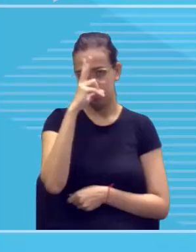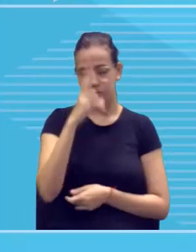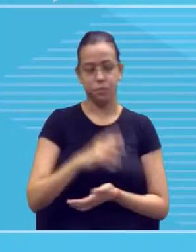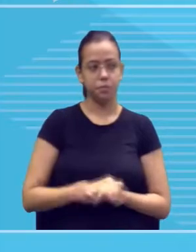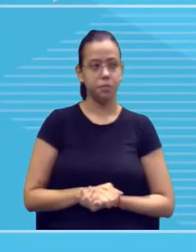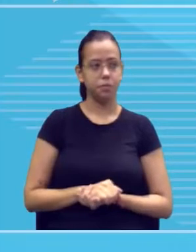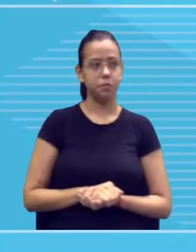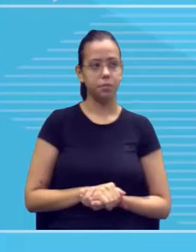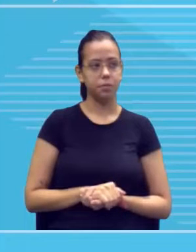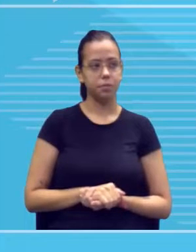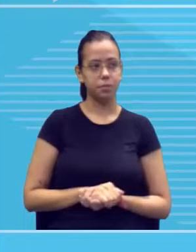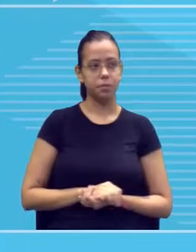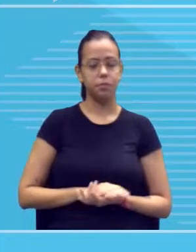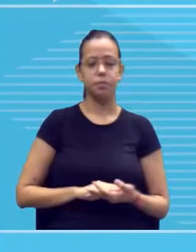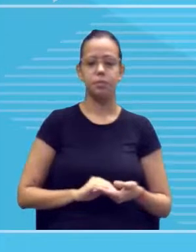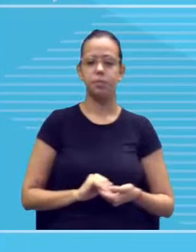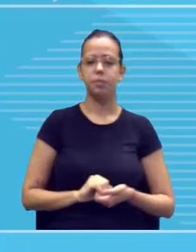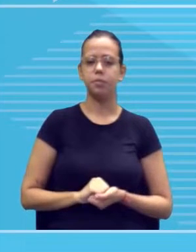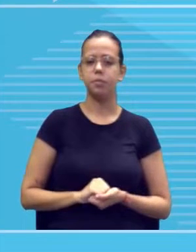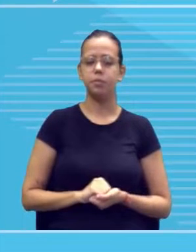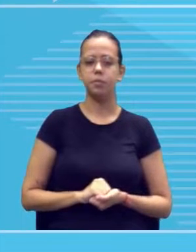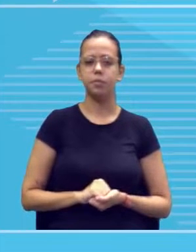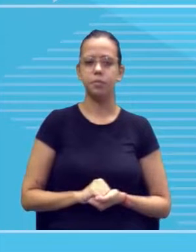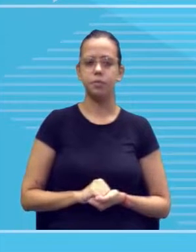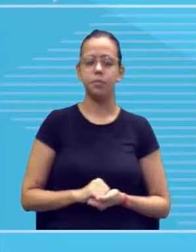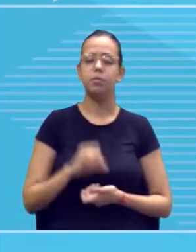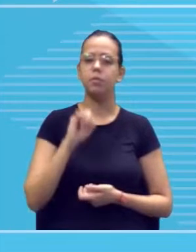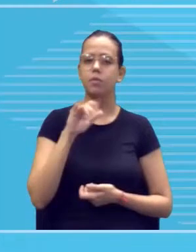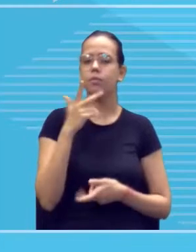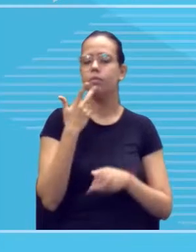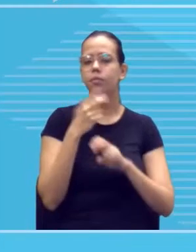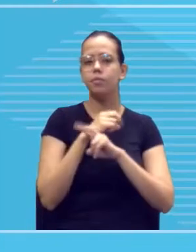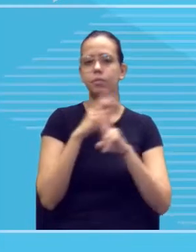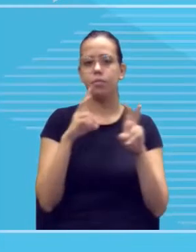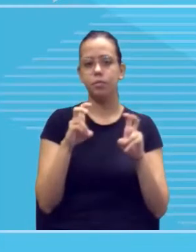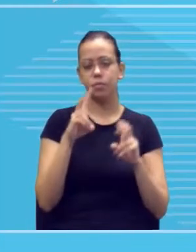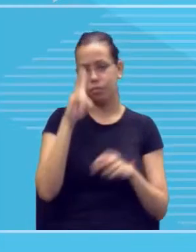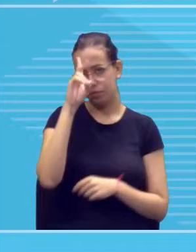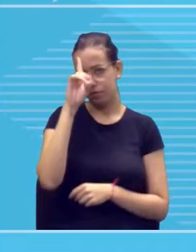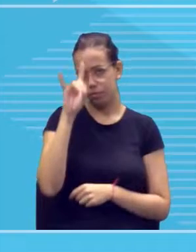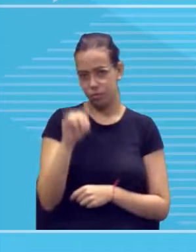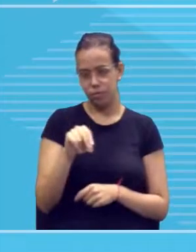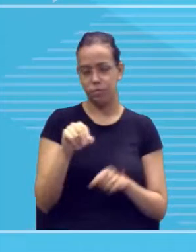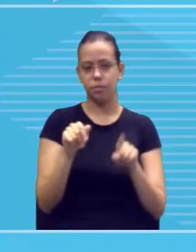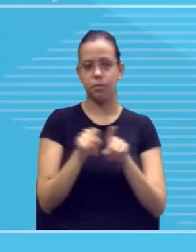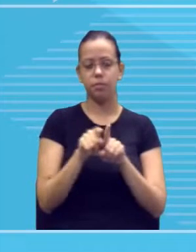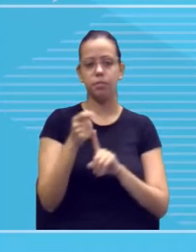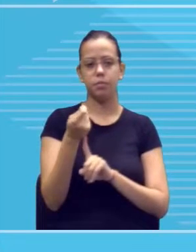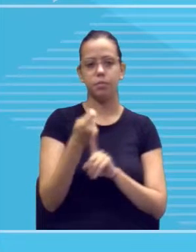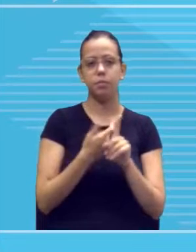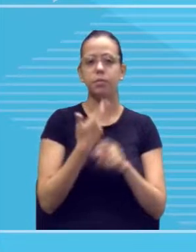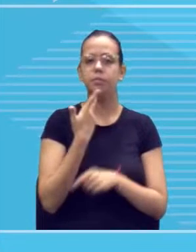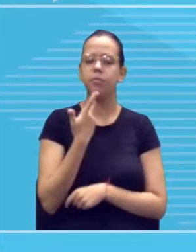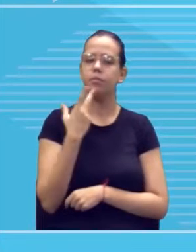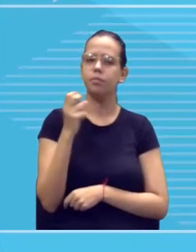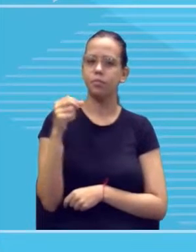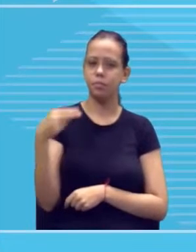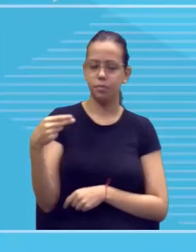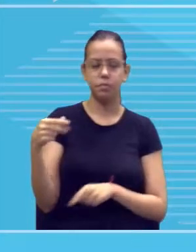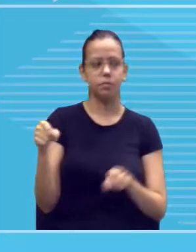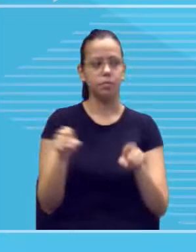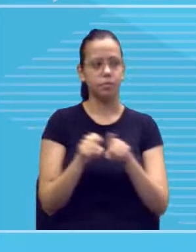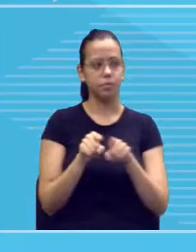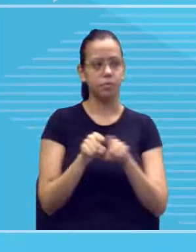na segunda quando você trabalha com o dia e mês aí você trabalha com om também